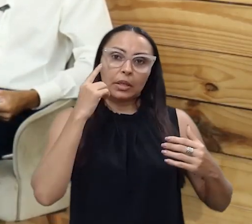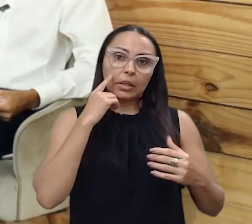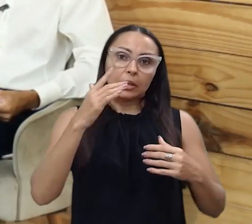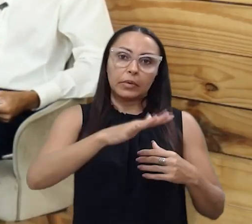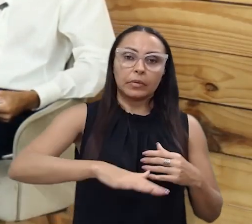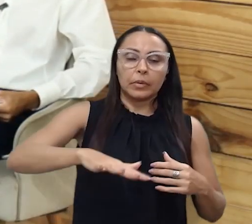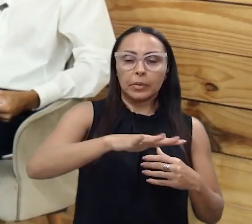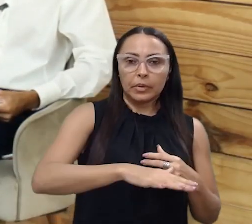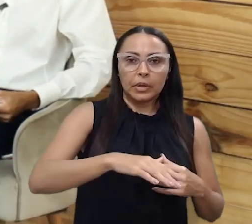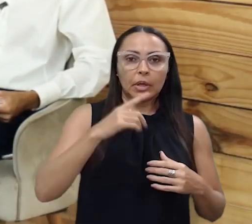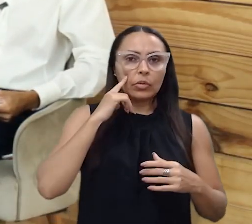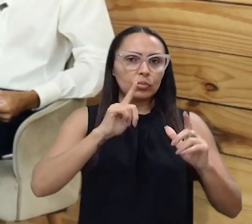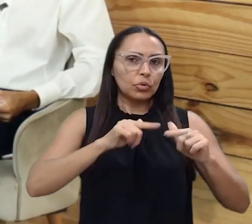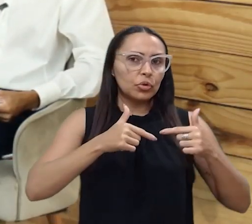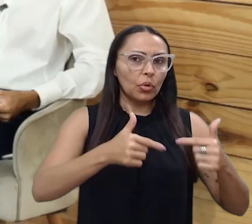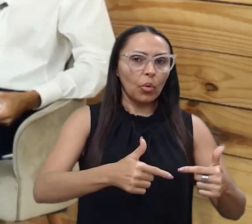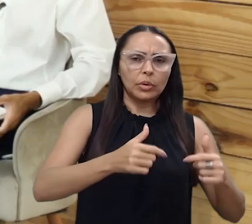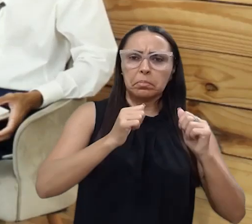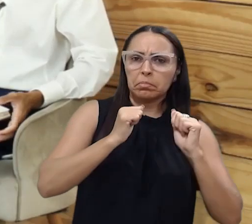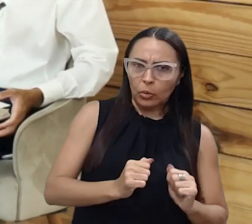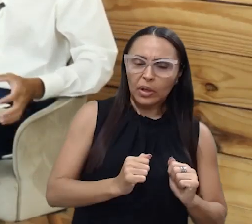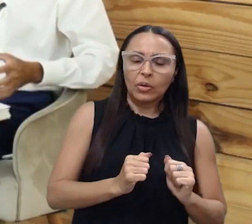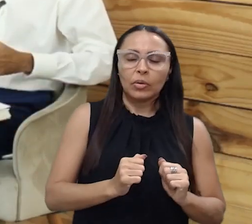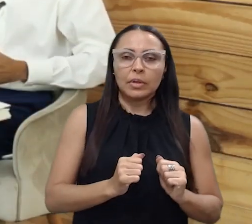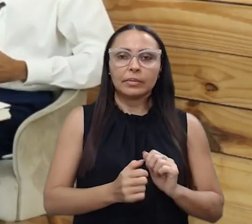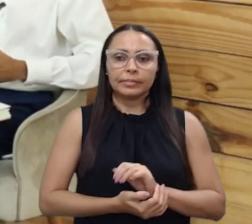nação rica, forte, poderosa, porém uma nação